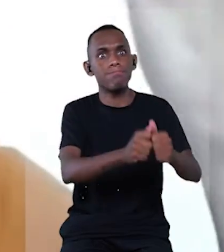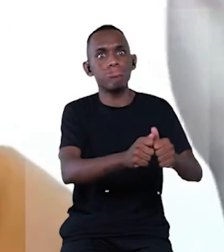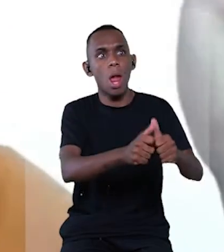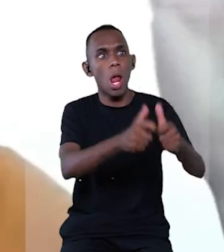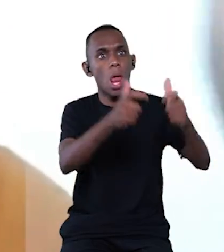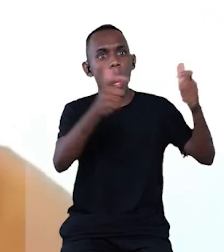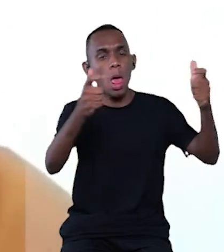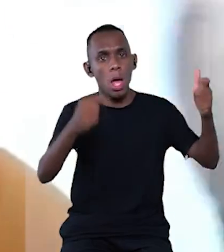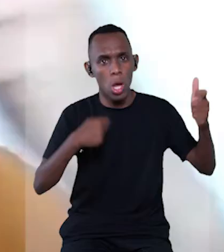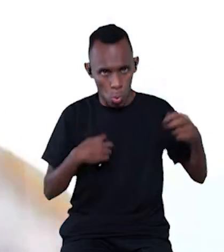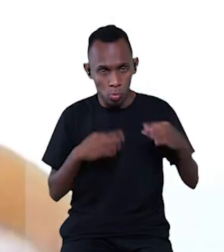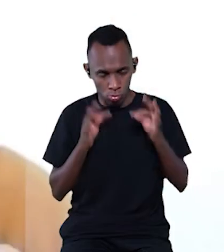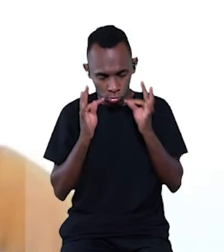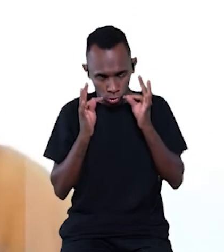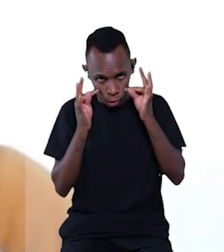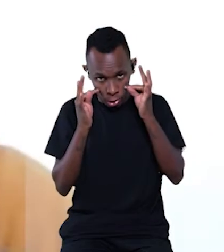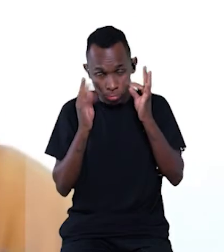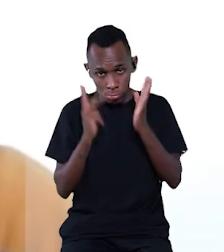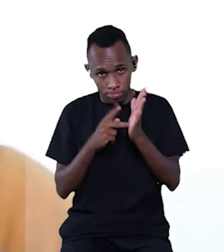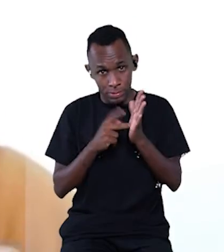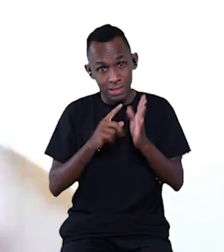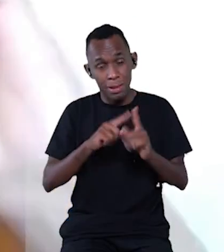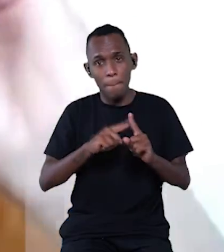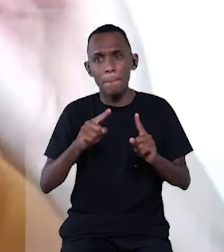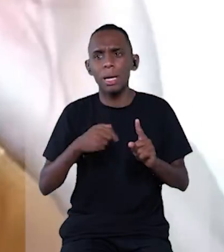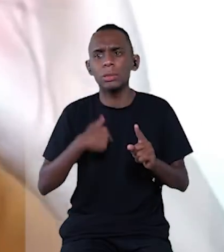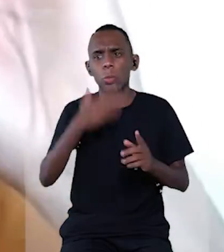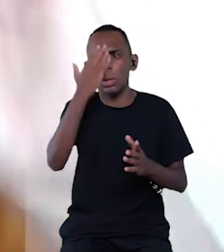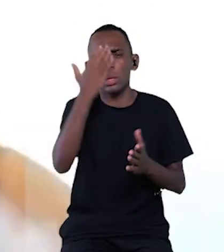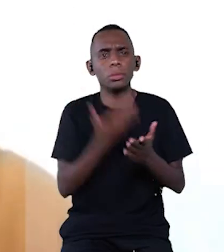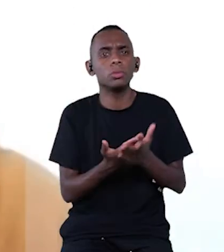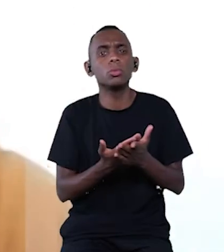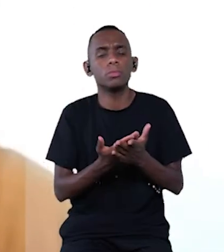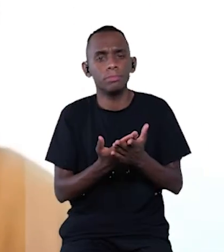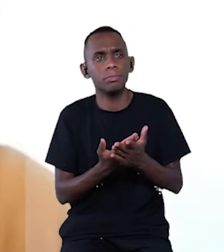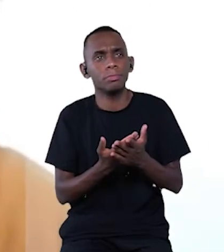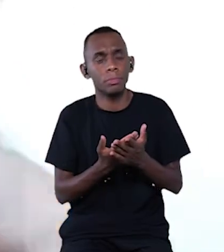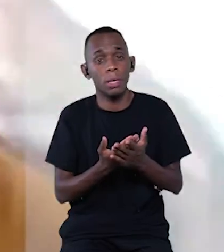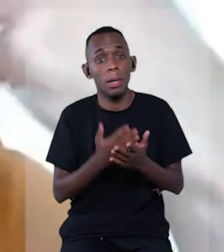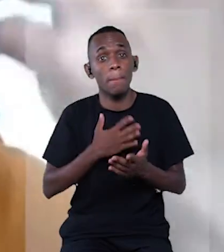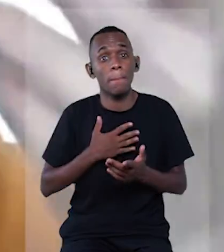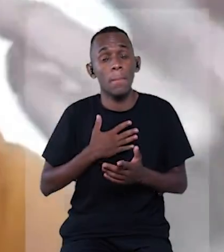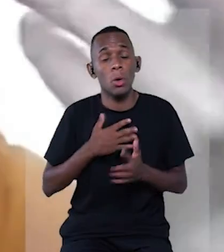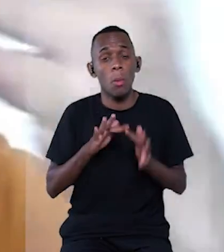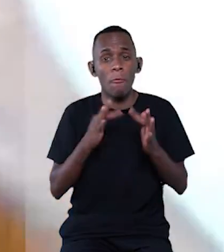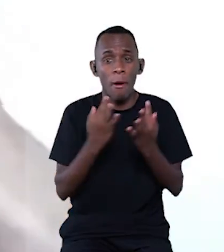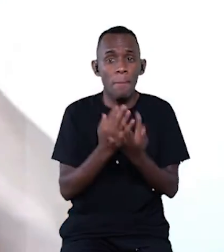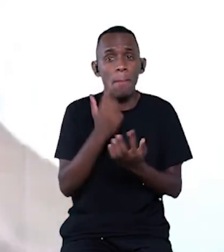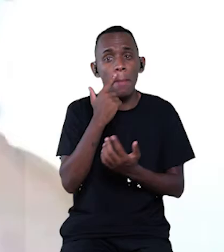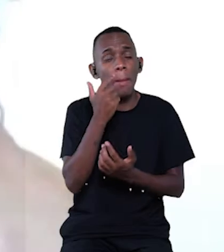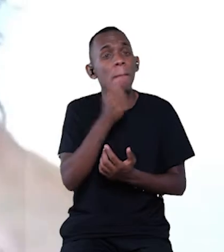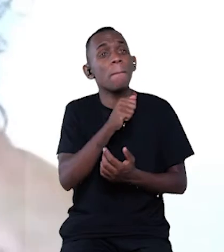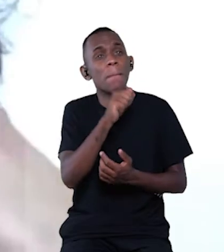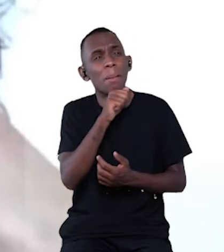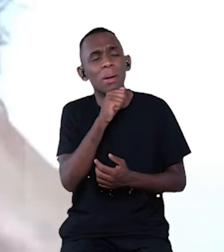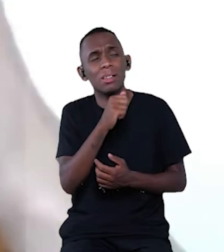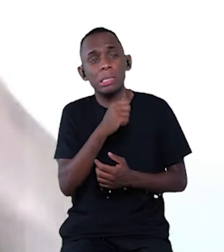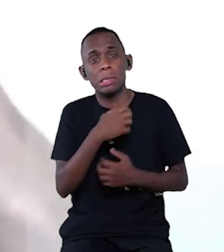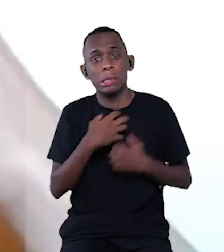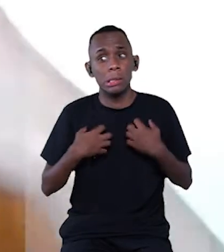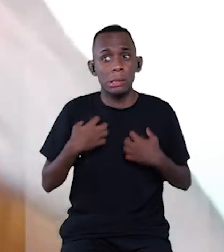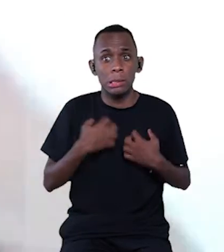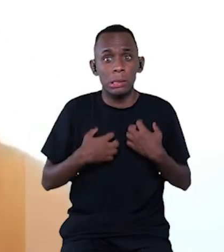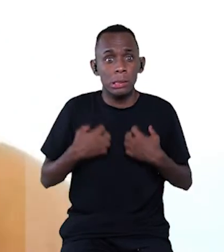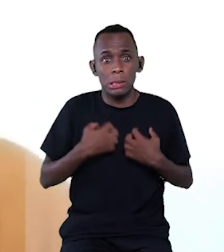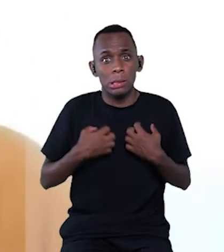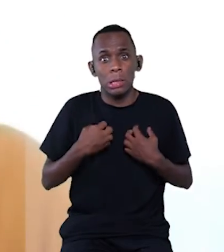de eu ser um menino tímido, eu acho que, inclusive, meus pais tinham um receio de que eu não gostasse, né,